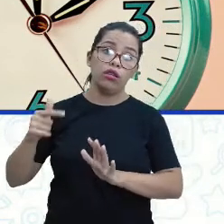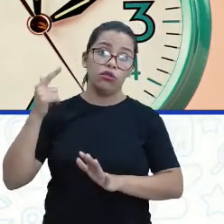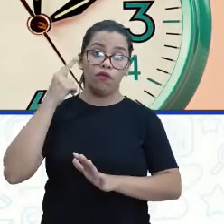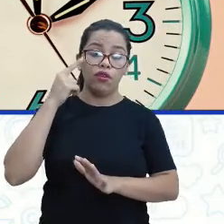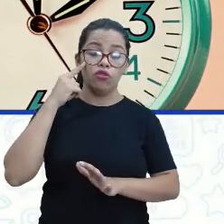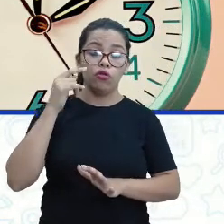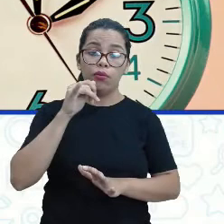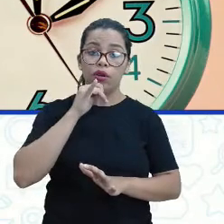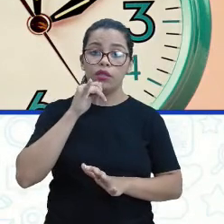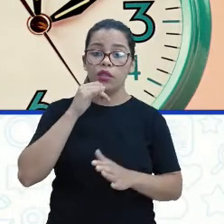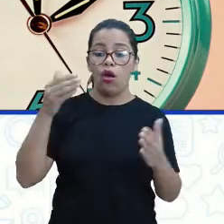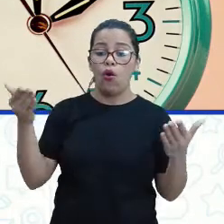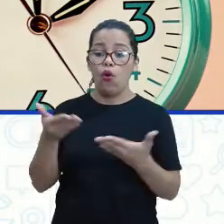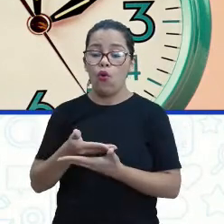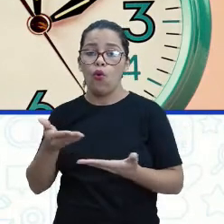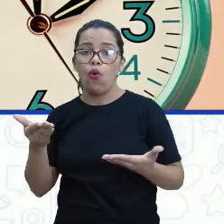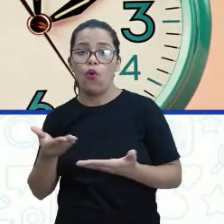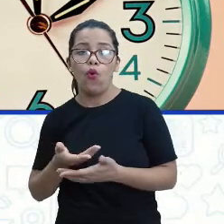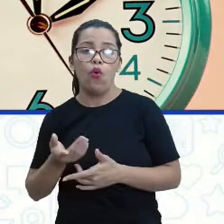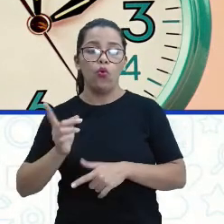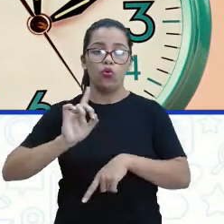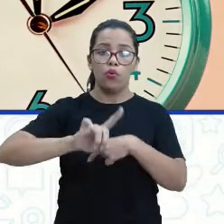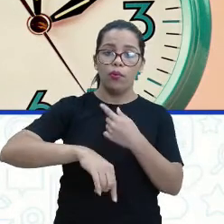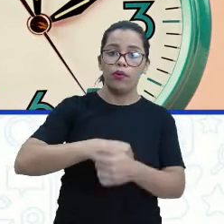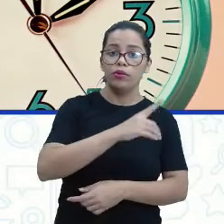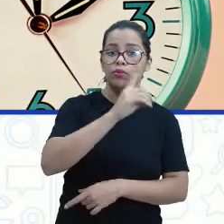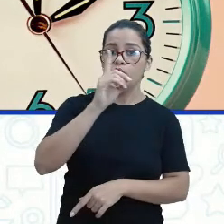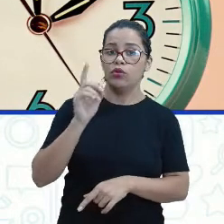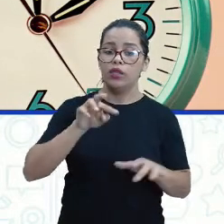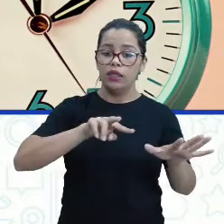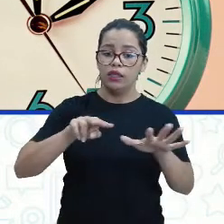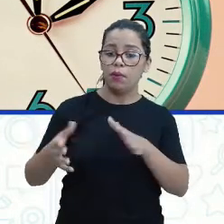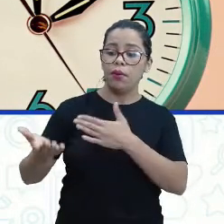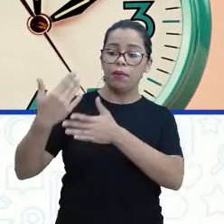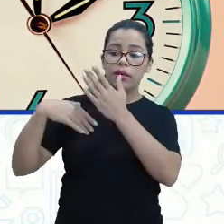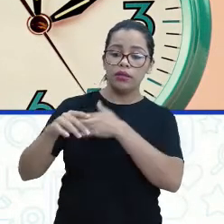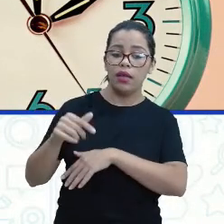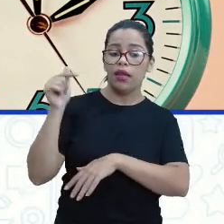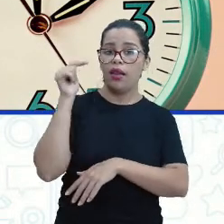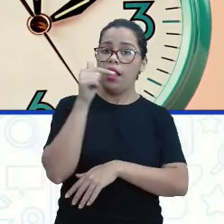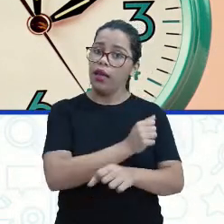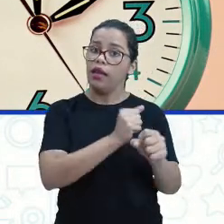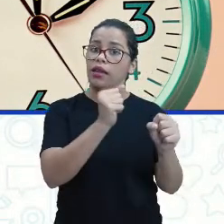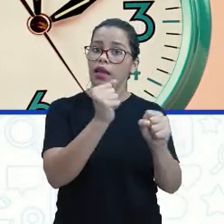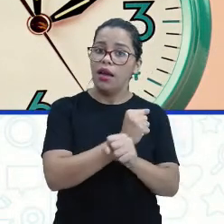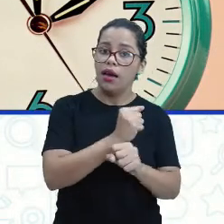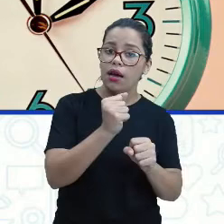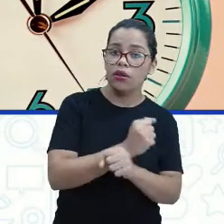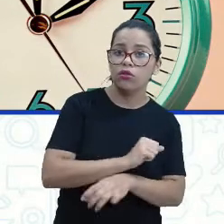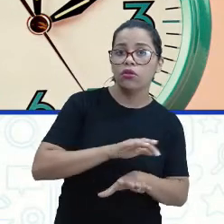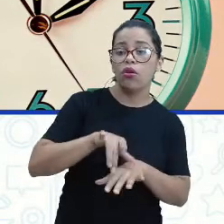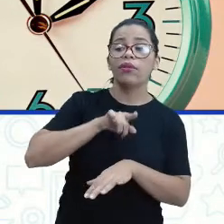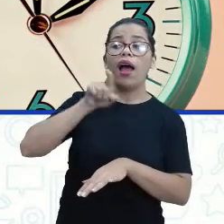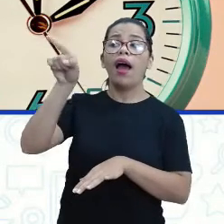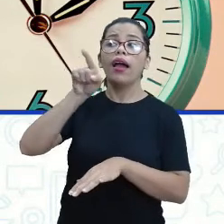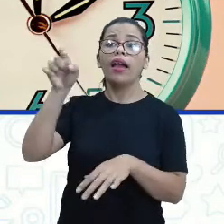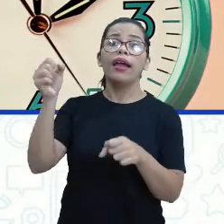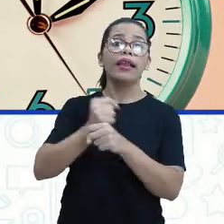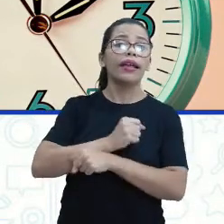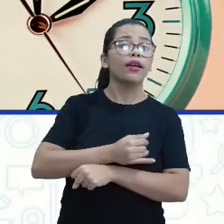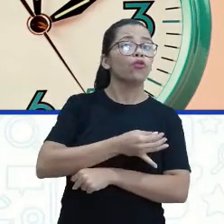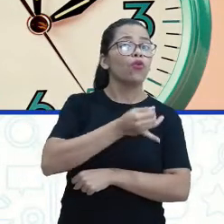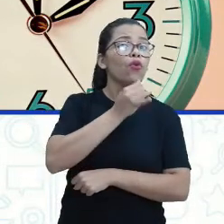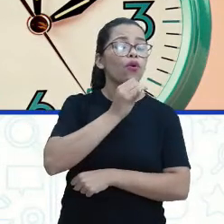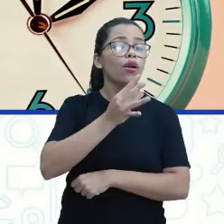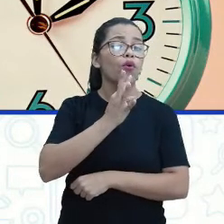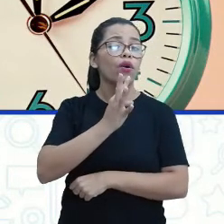Por exemplo, hoje, no dia seguinte, na semana passada, naquele ano. Então, naquele ano conheci Capitu.